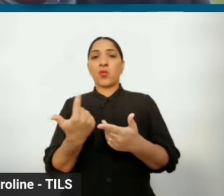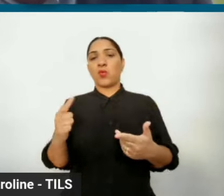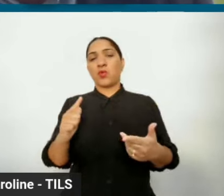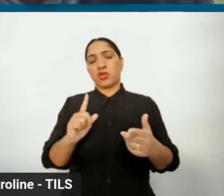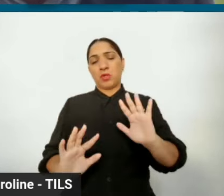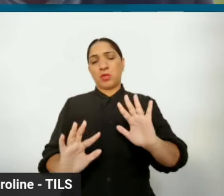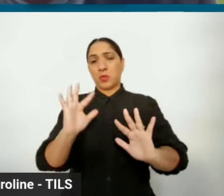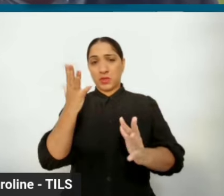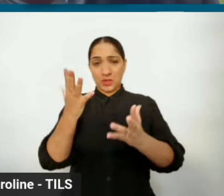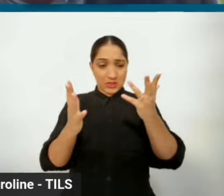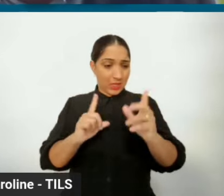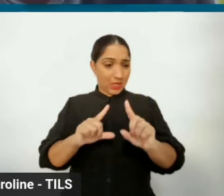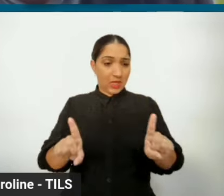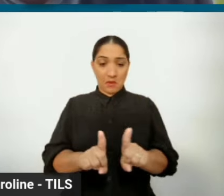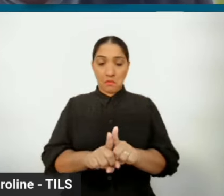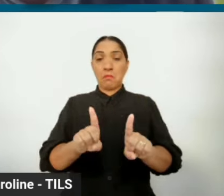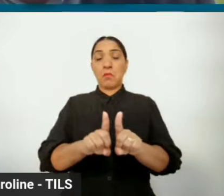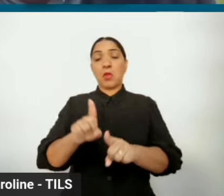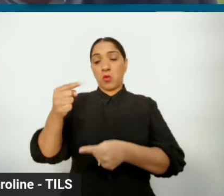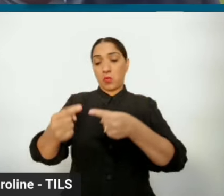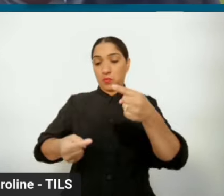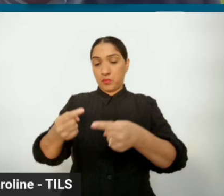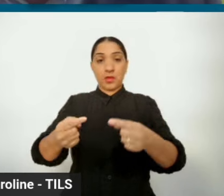com deficiência em todo o Brasil, doutor Joelson?